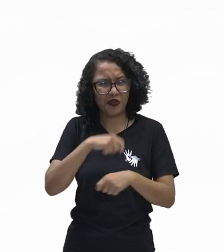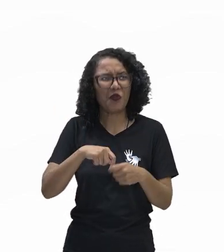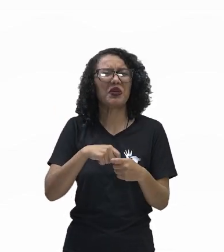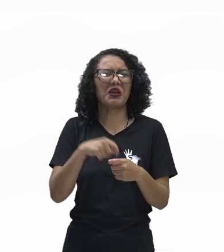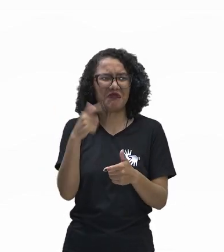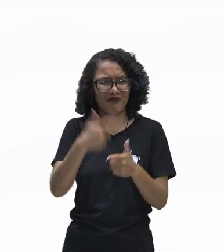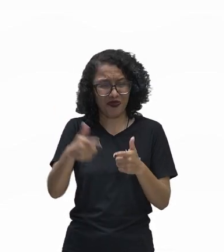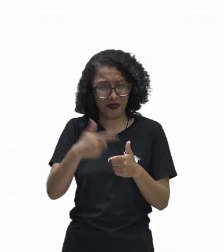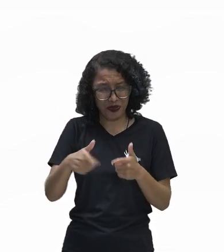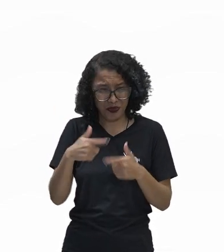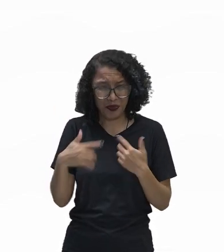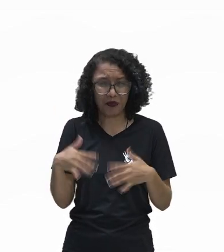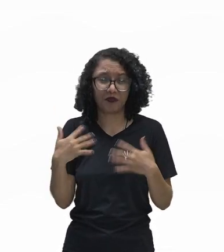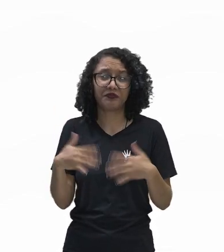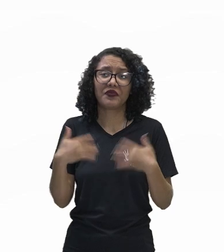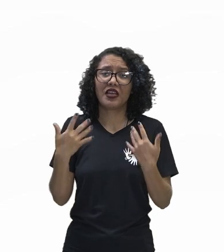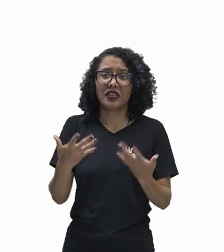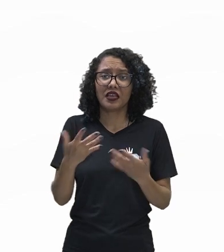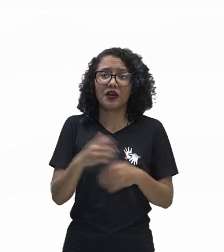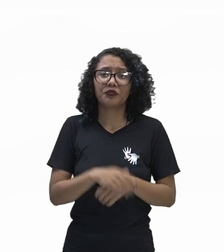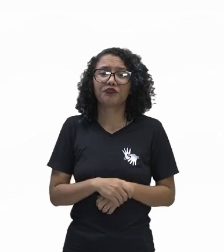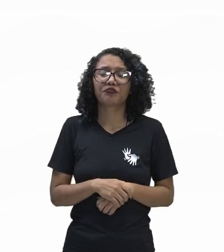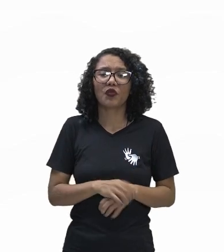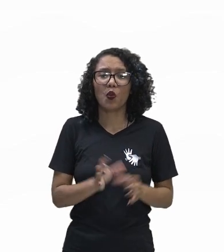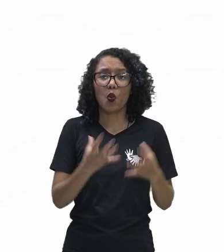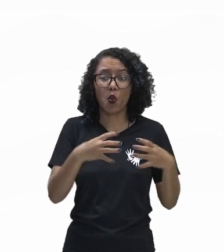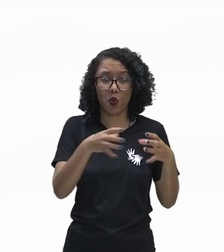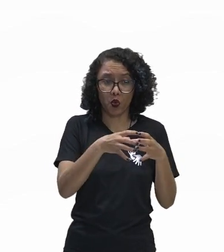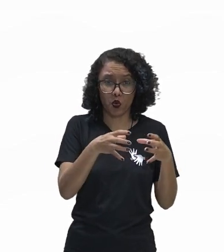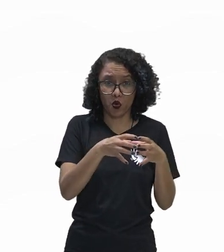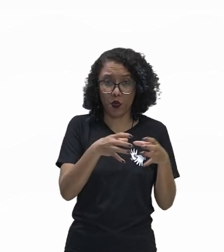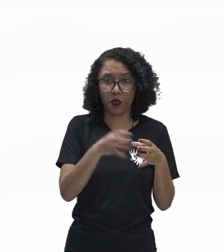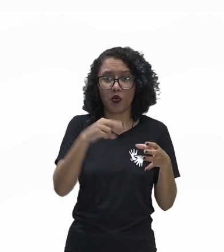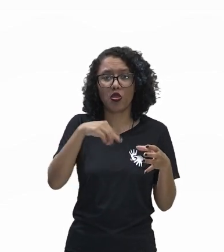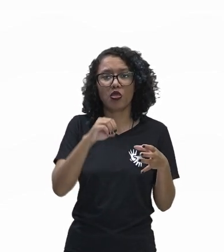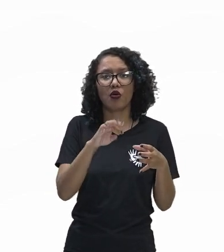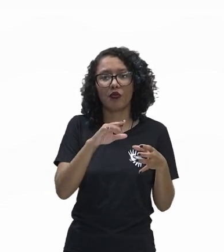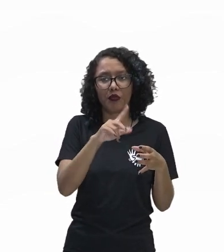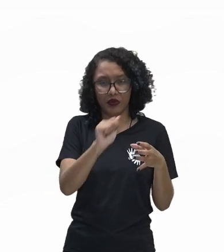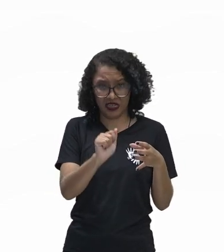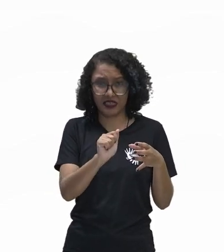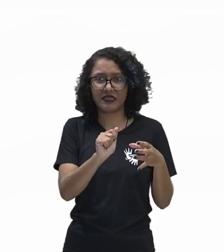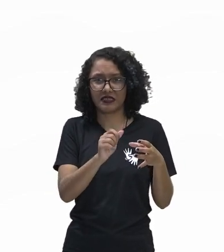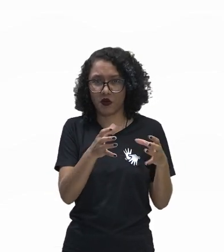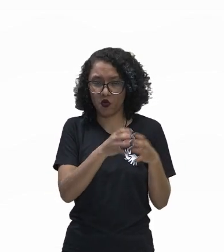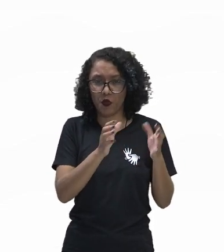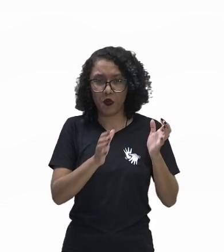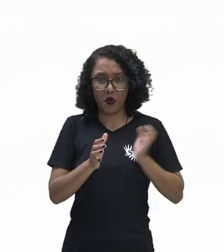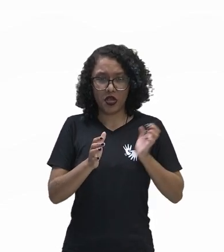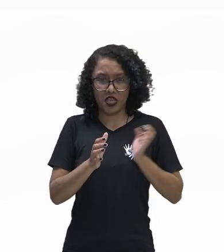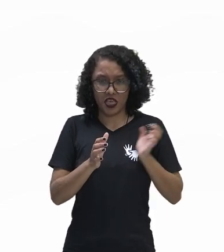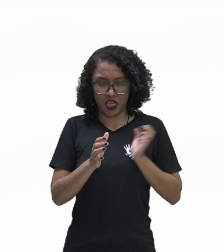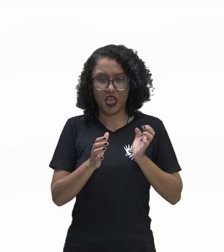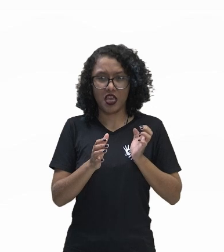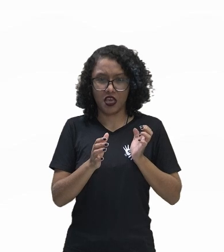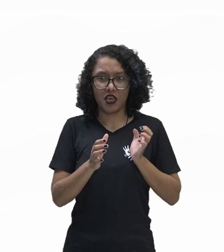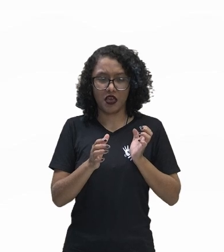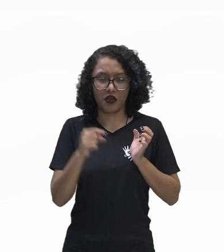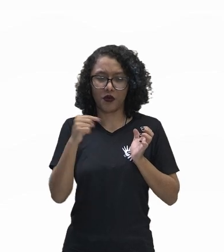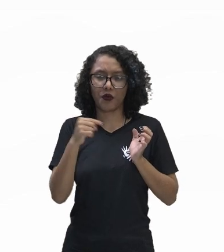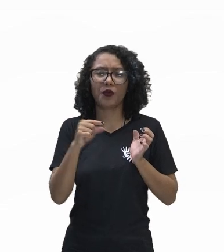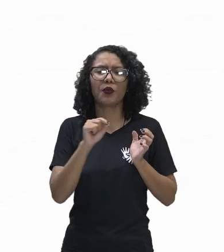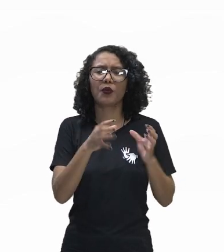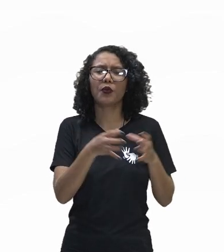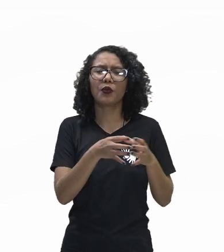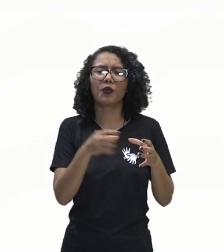A desigualdade entre a nobreza, que eram conhecidos como os boiardos, essa nobreza, essa classe